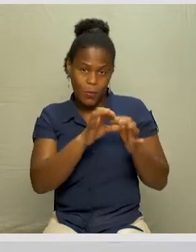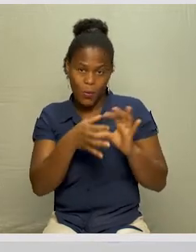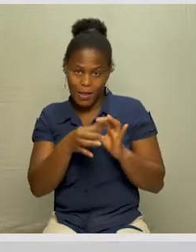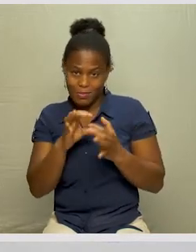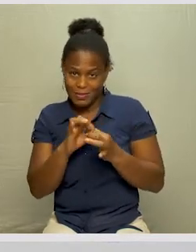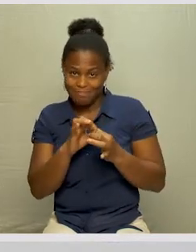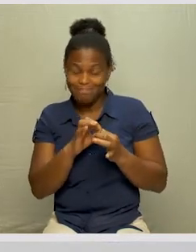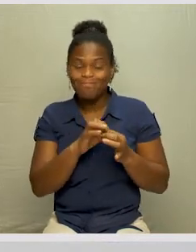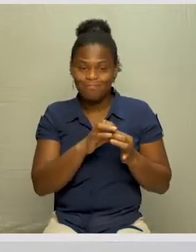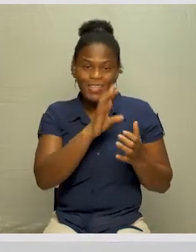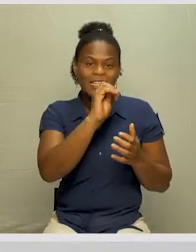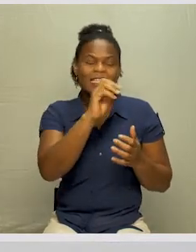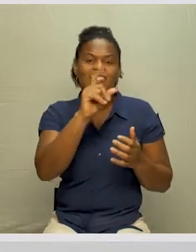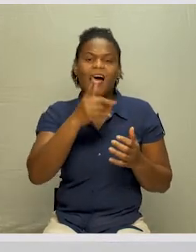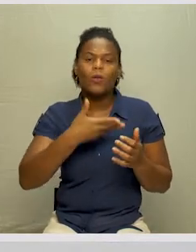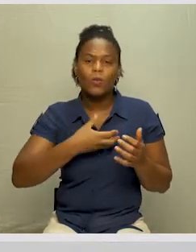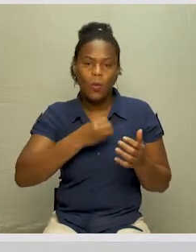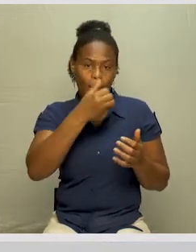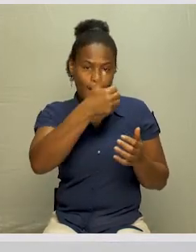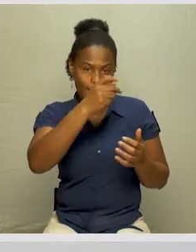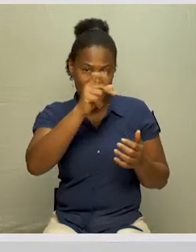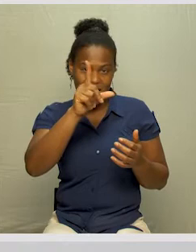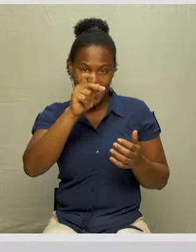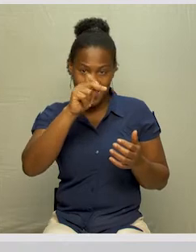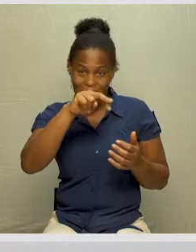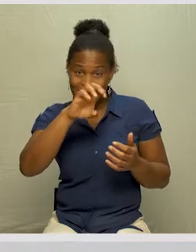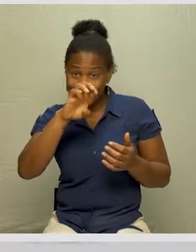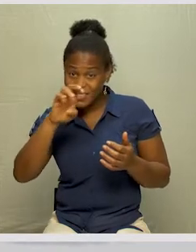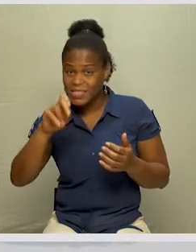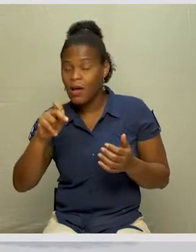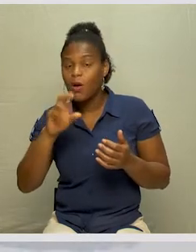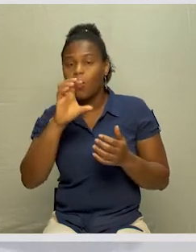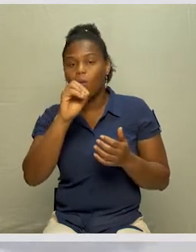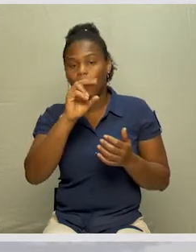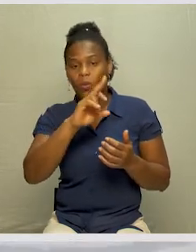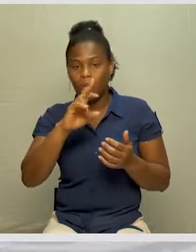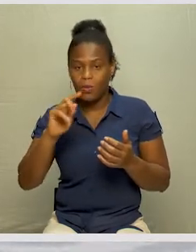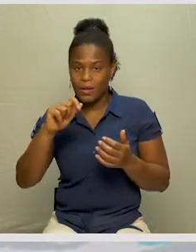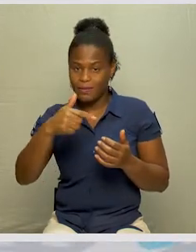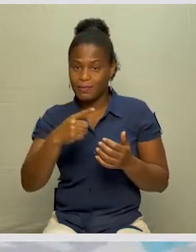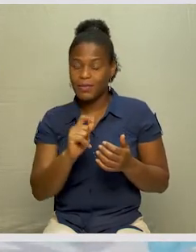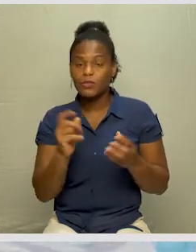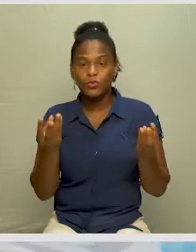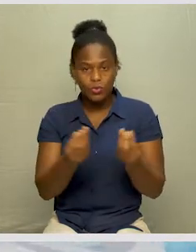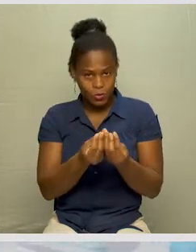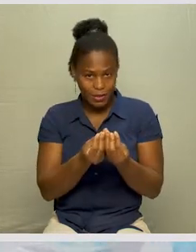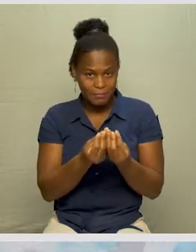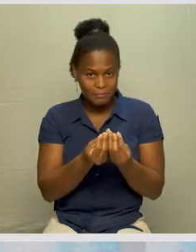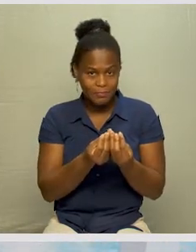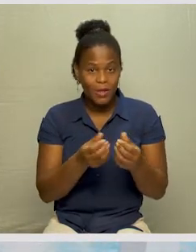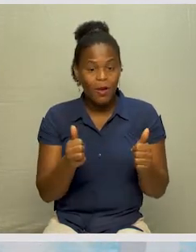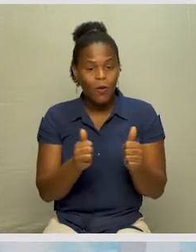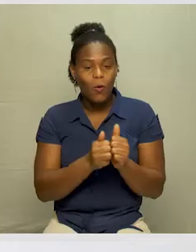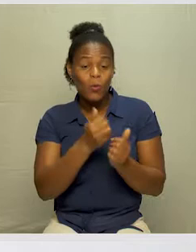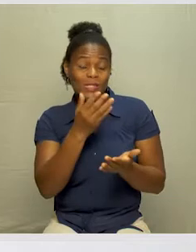corrente, depois vamos fazer um exemplo, vocês vão perceber melhor. Quando juntarmos o saldo da balança corrente com o saldo da balança de